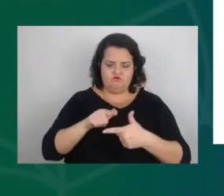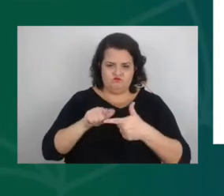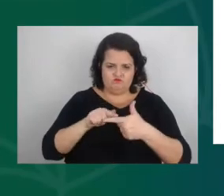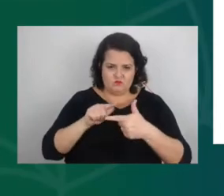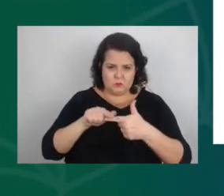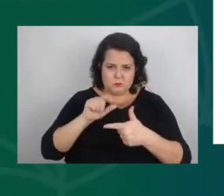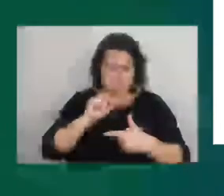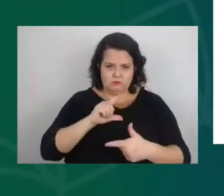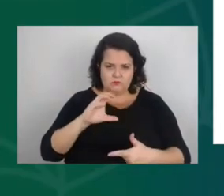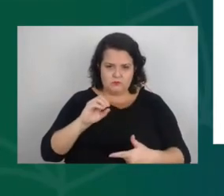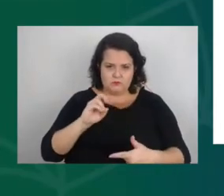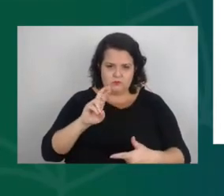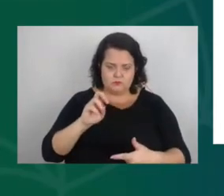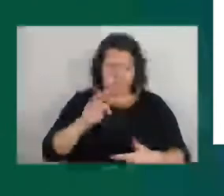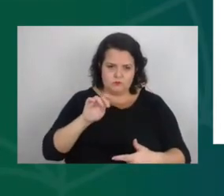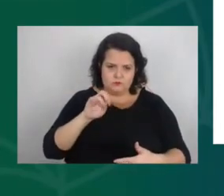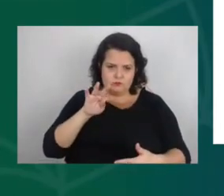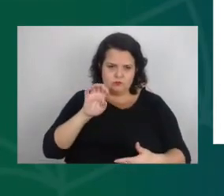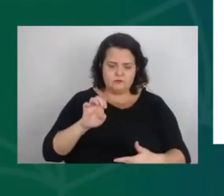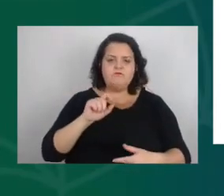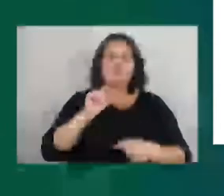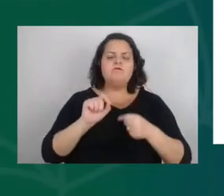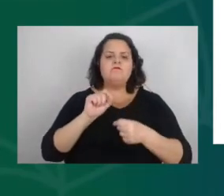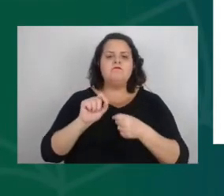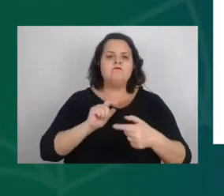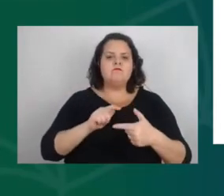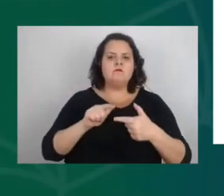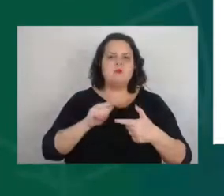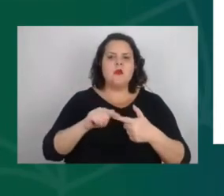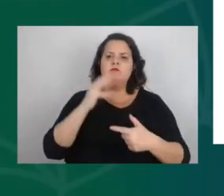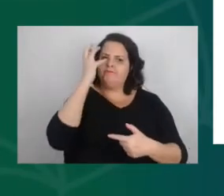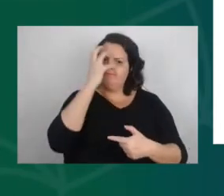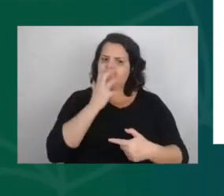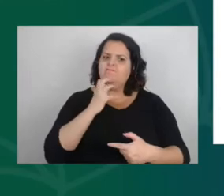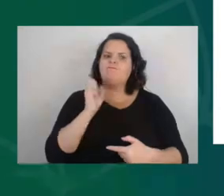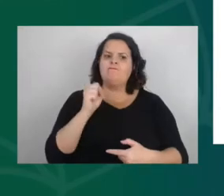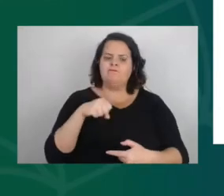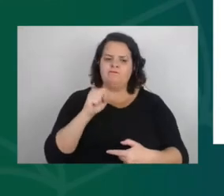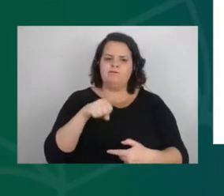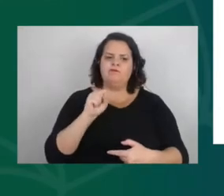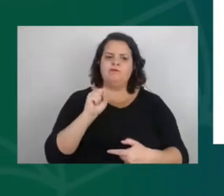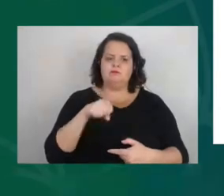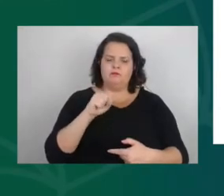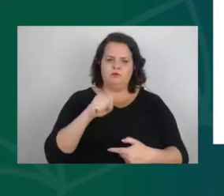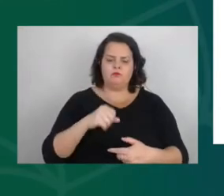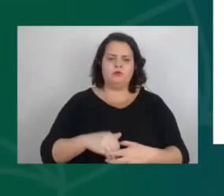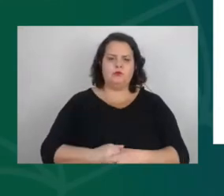que ser encarado e muito sério a forma de sócio.